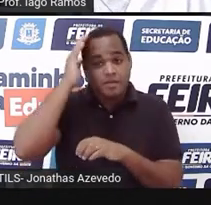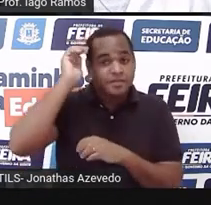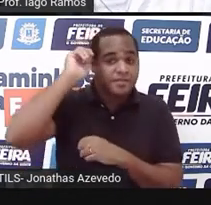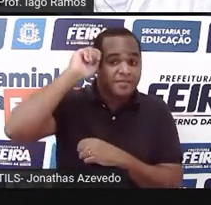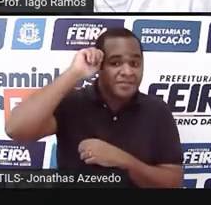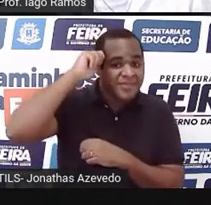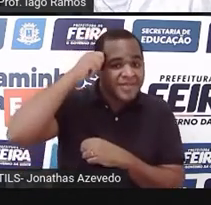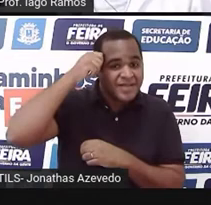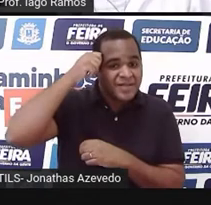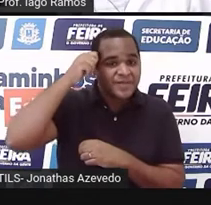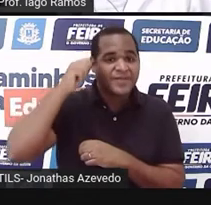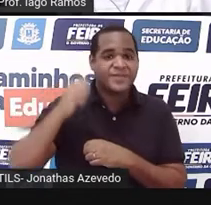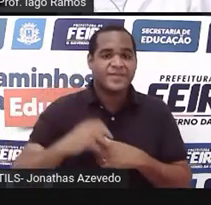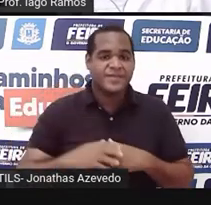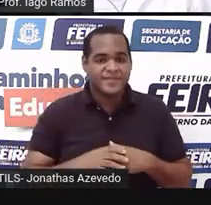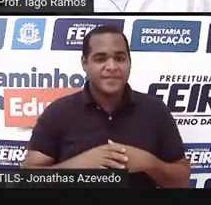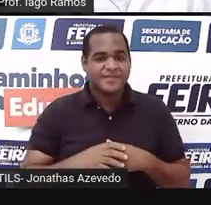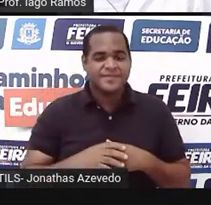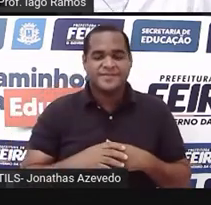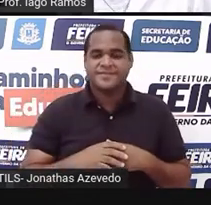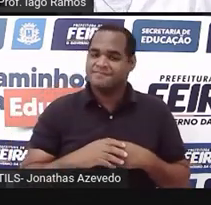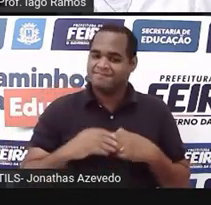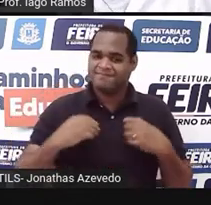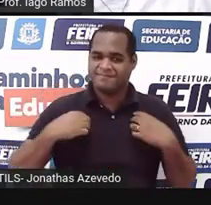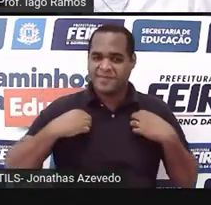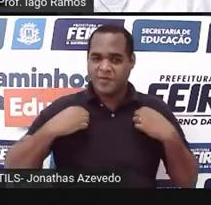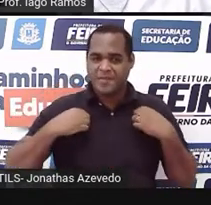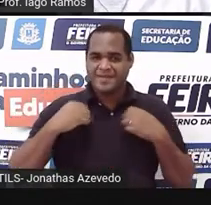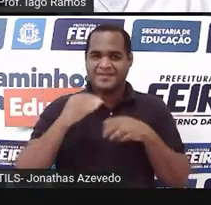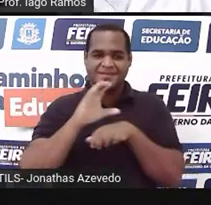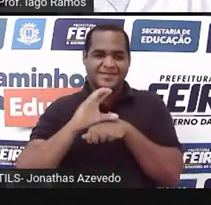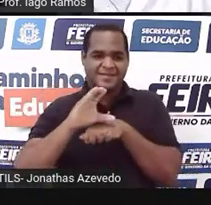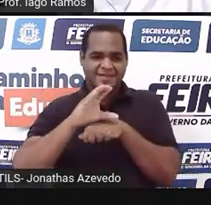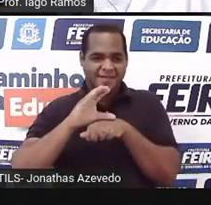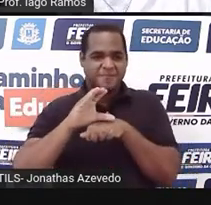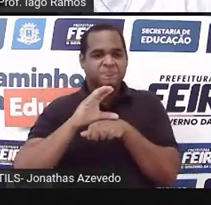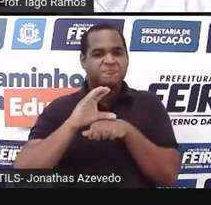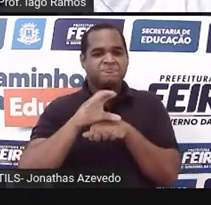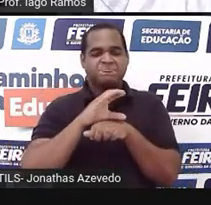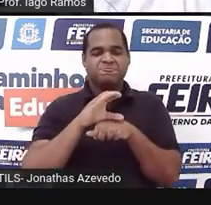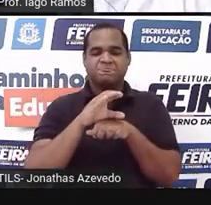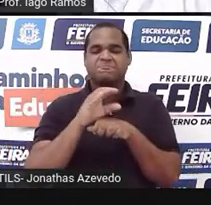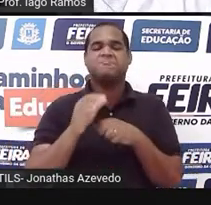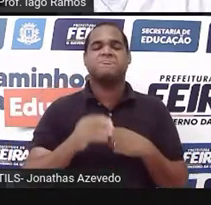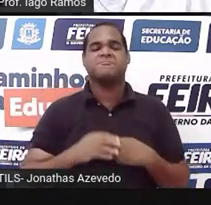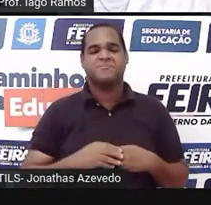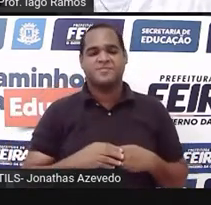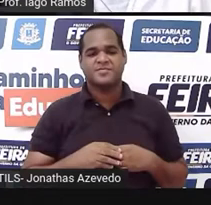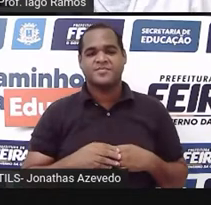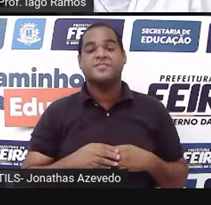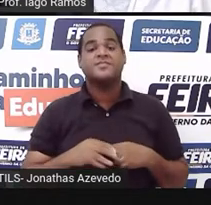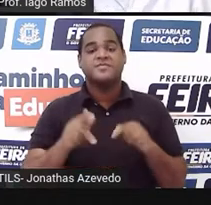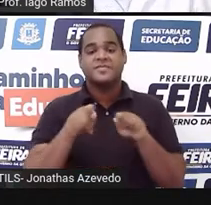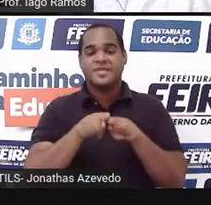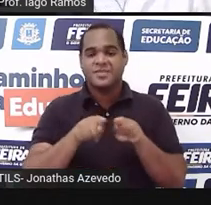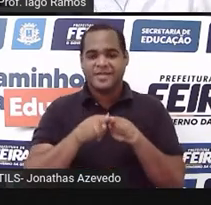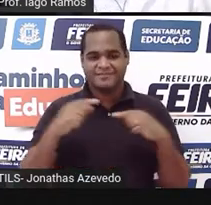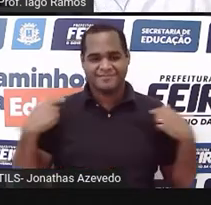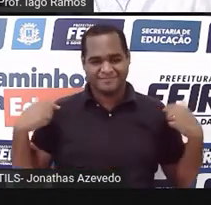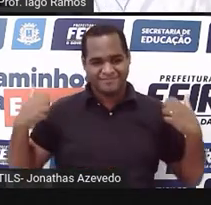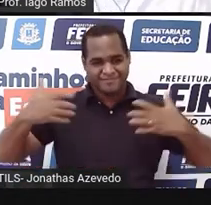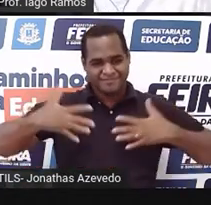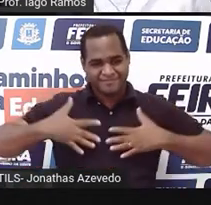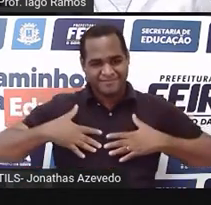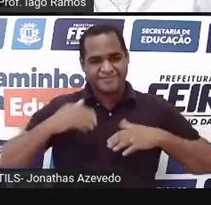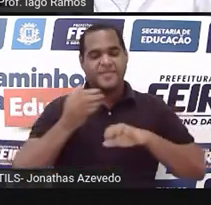preto nesse momento visto uma camisa cinza mais próxima do Branco também pô senão jaleco